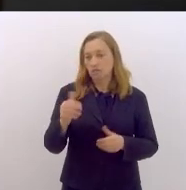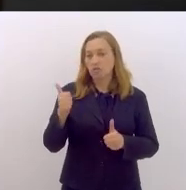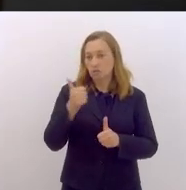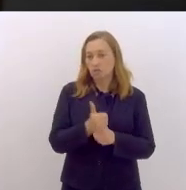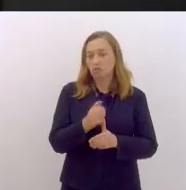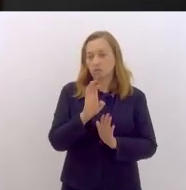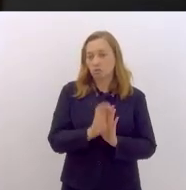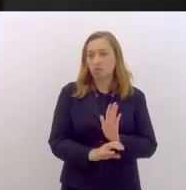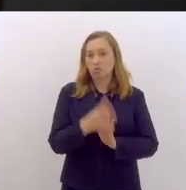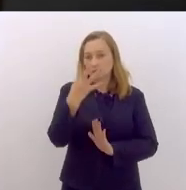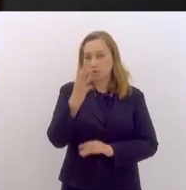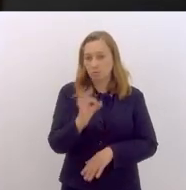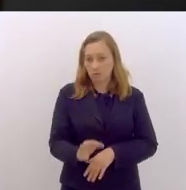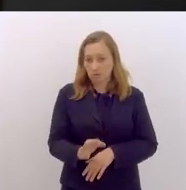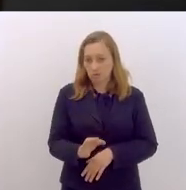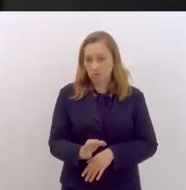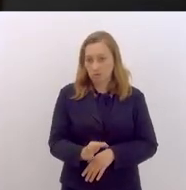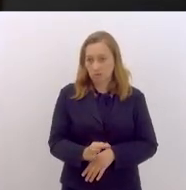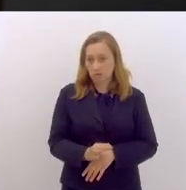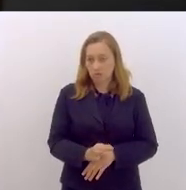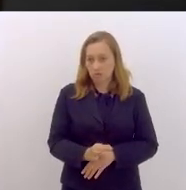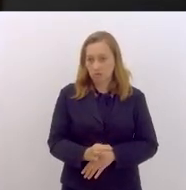subemenda com 4%.